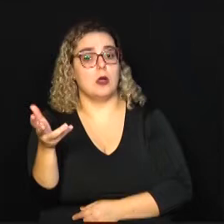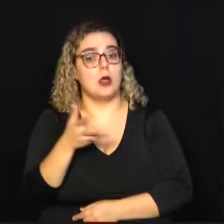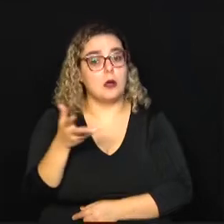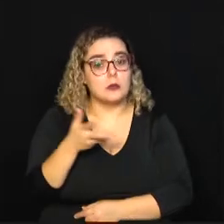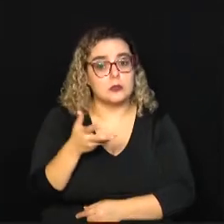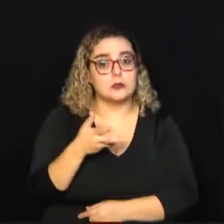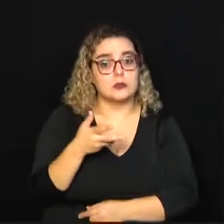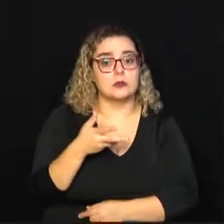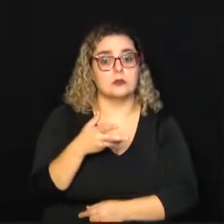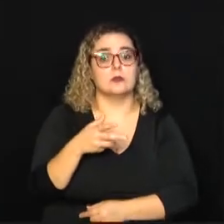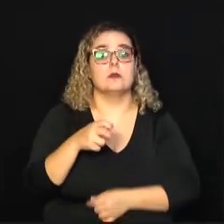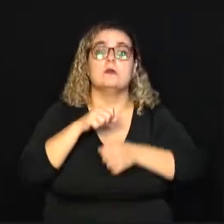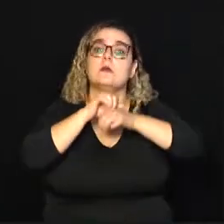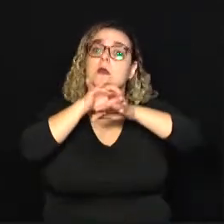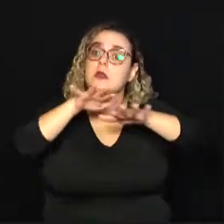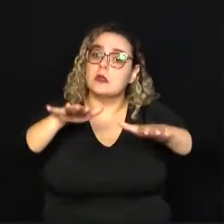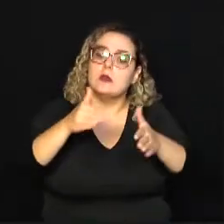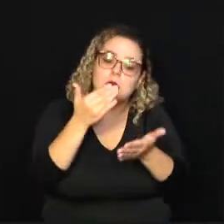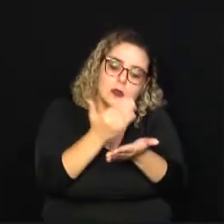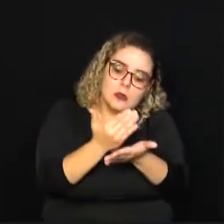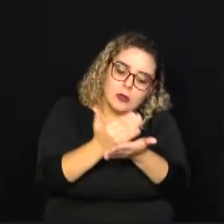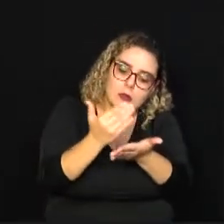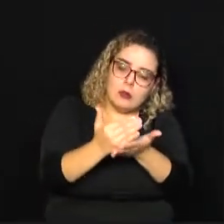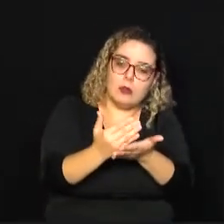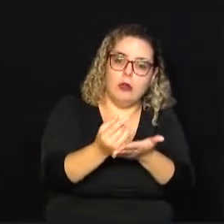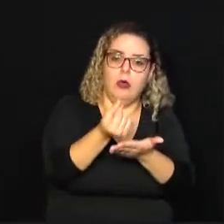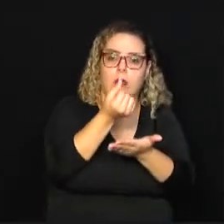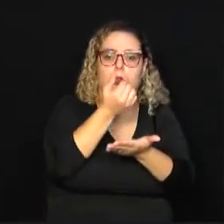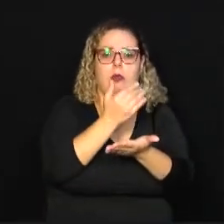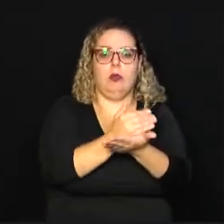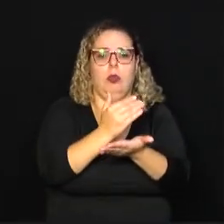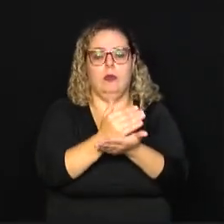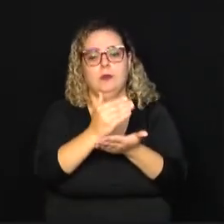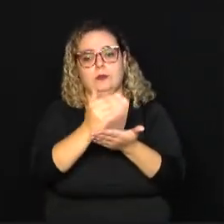para que seja ampliado o financiamento de equipamentos, da